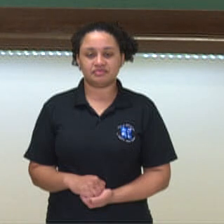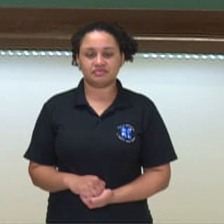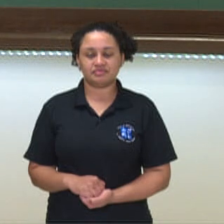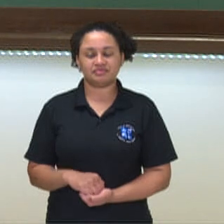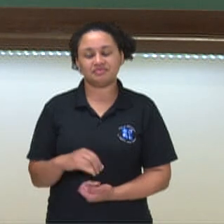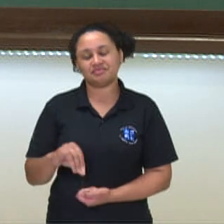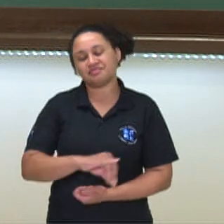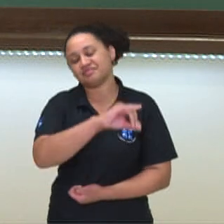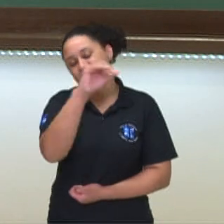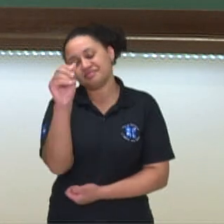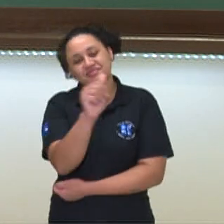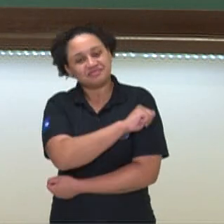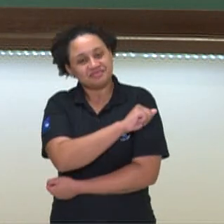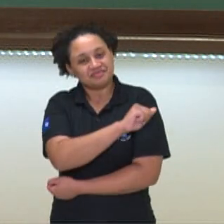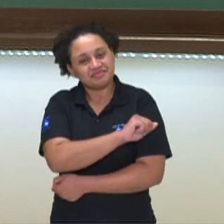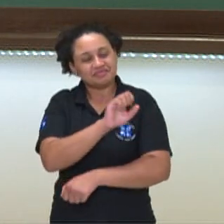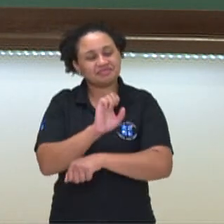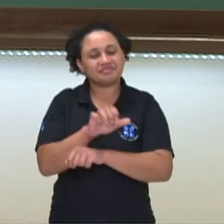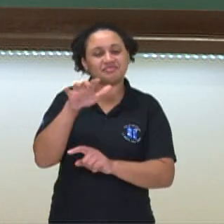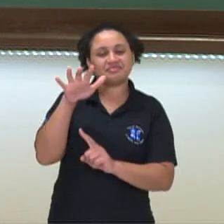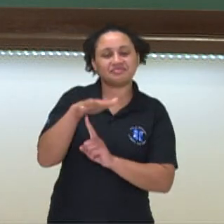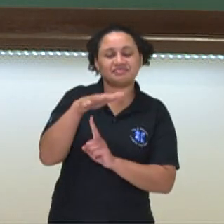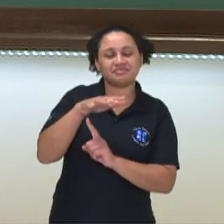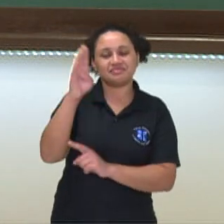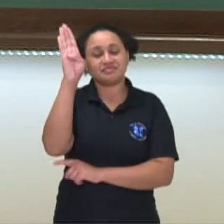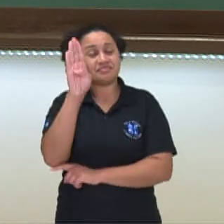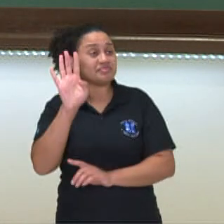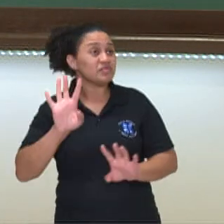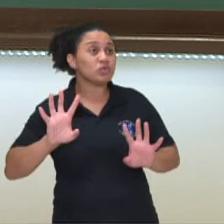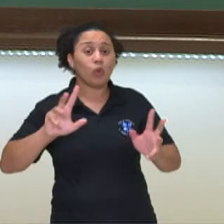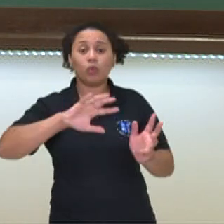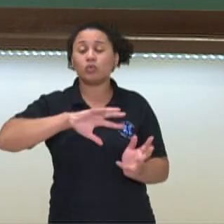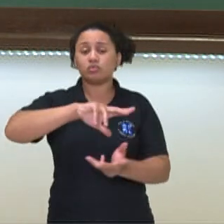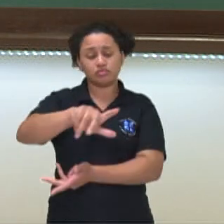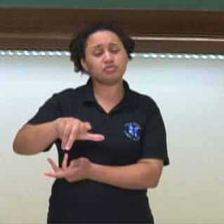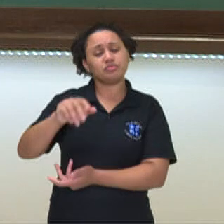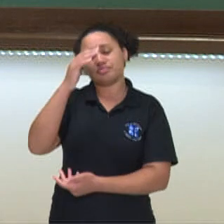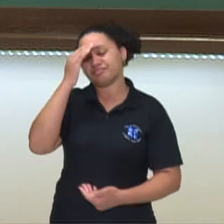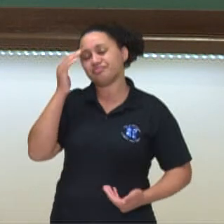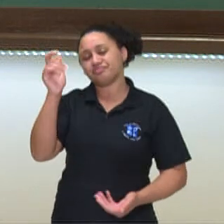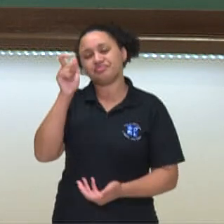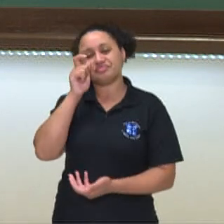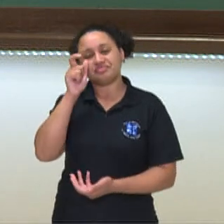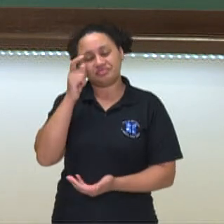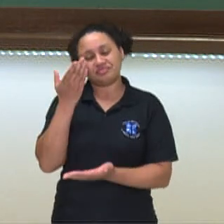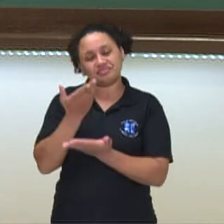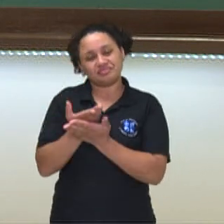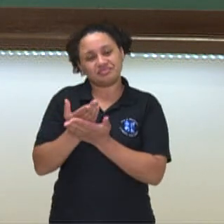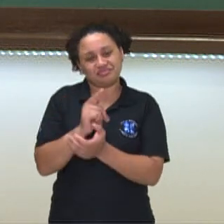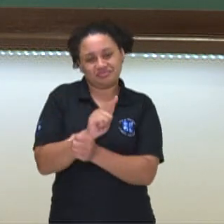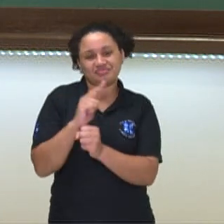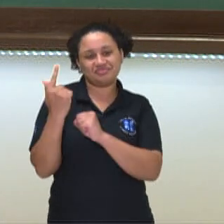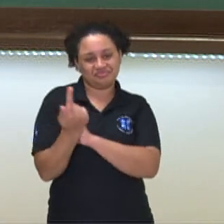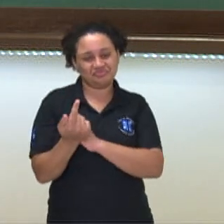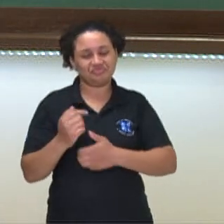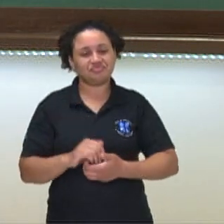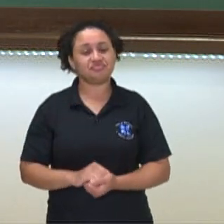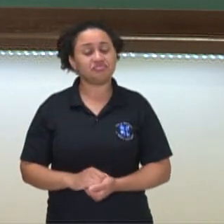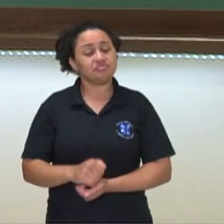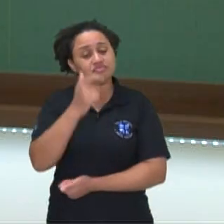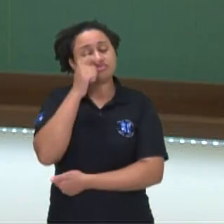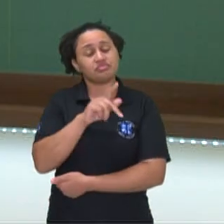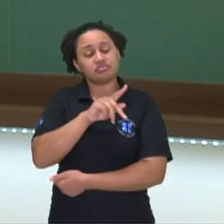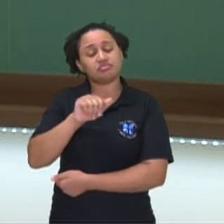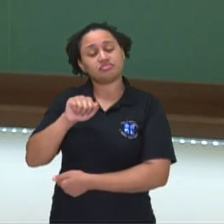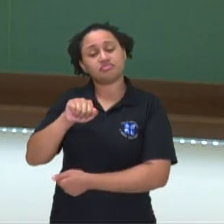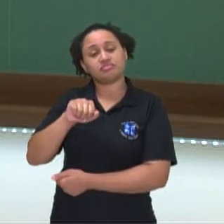Olá, estudante do estado do Paraná, do Brasil e do mundo. Muito obrigado por acompanhar o programa Aula Paraná e essa aula de Geografia. Eu sou o